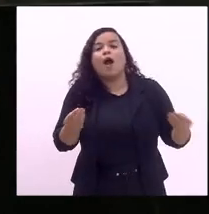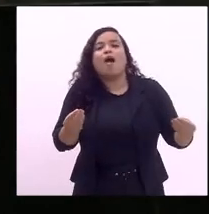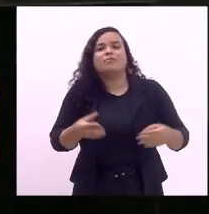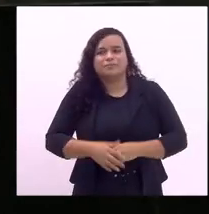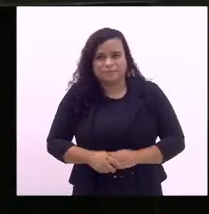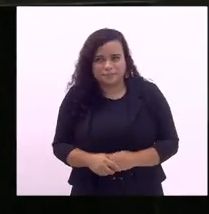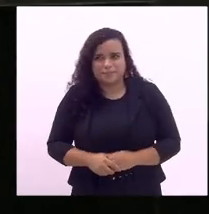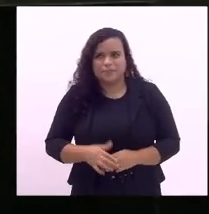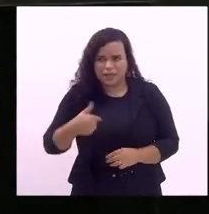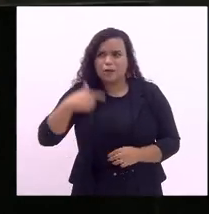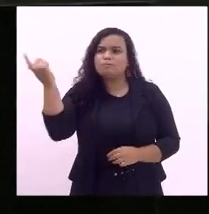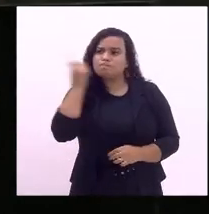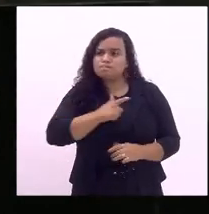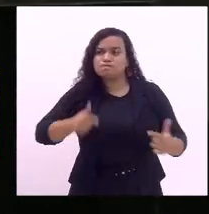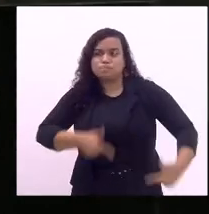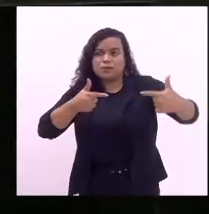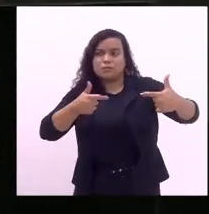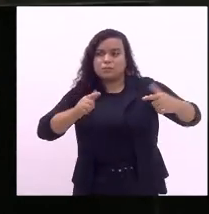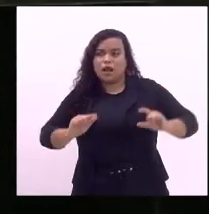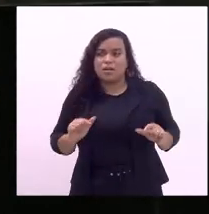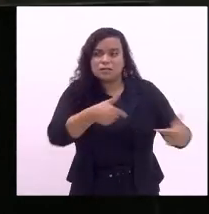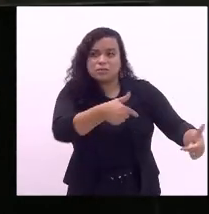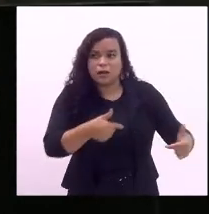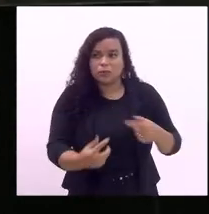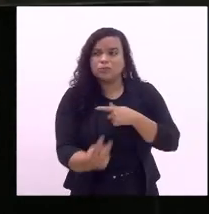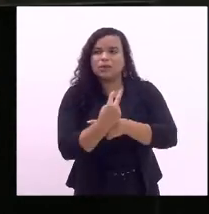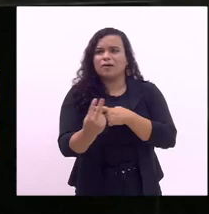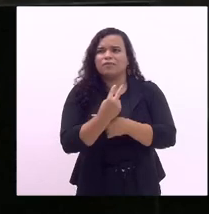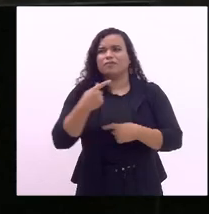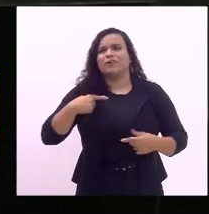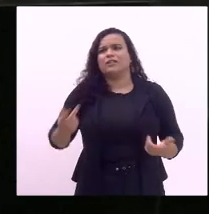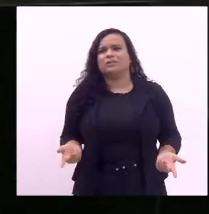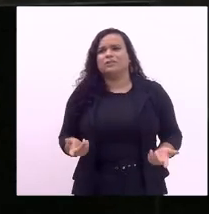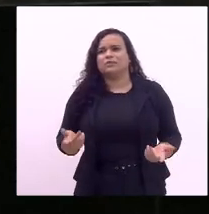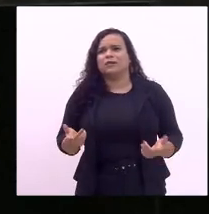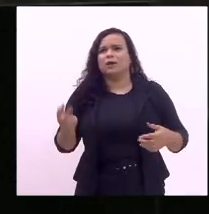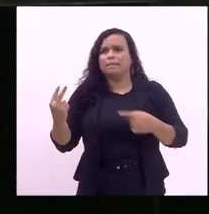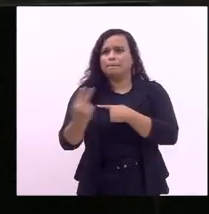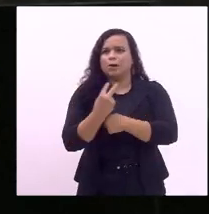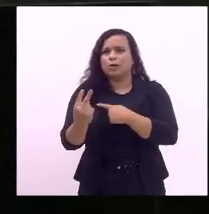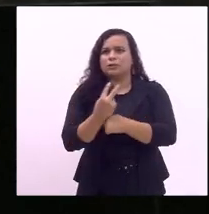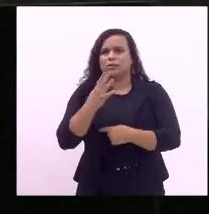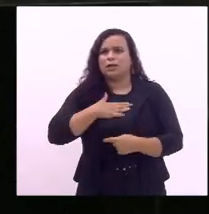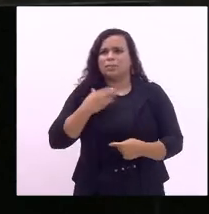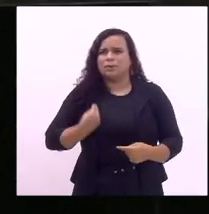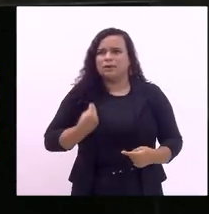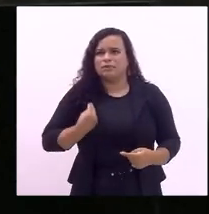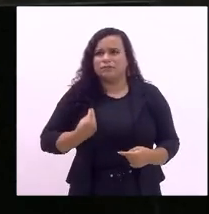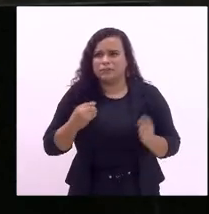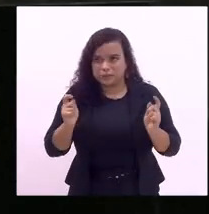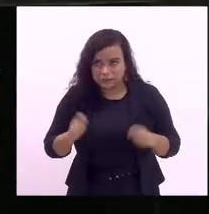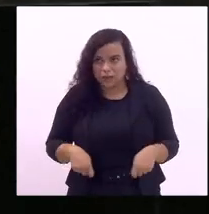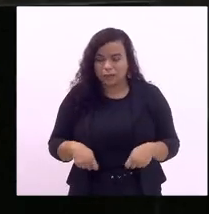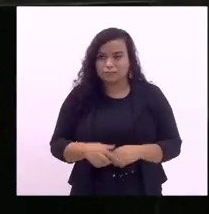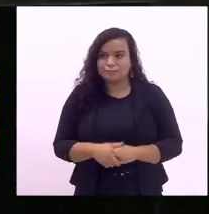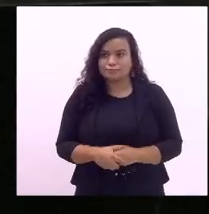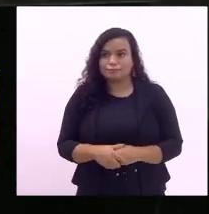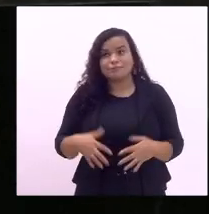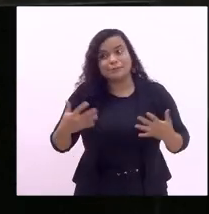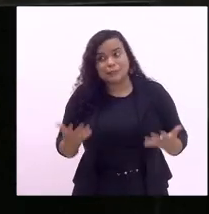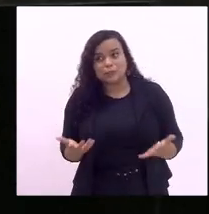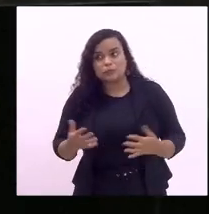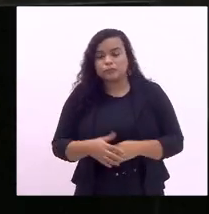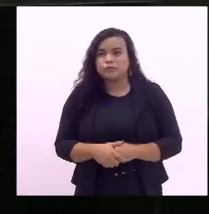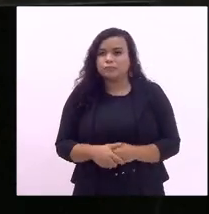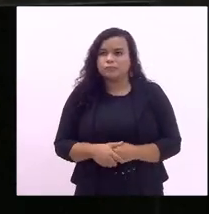Eu vou ter condição de reagir, de me defender, de proteger a minha vida. Então, eu